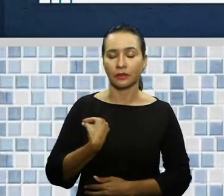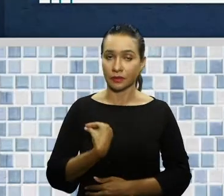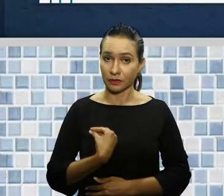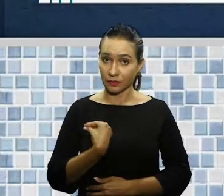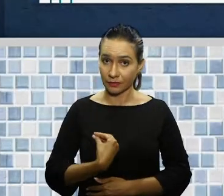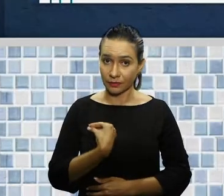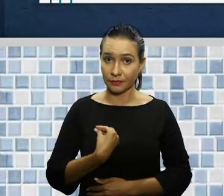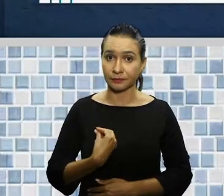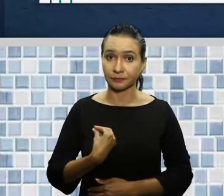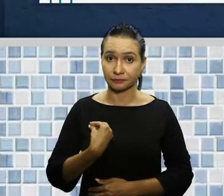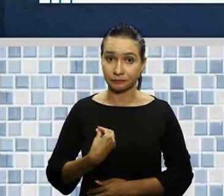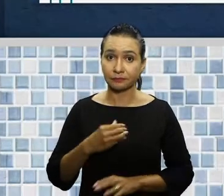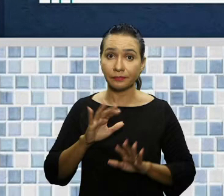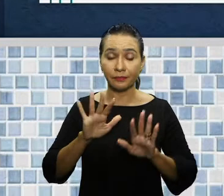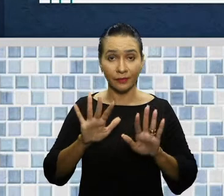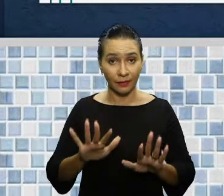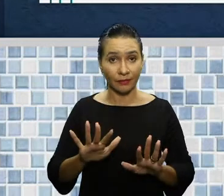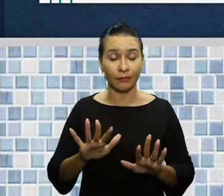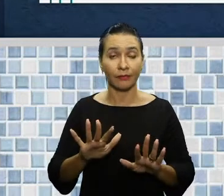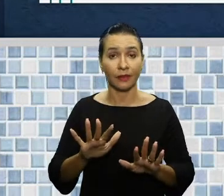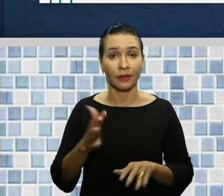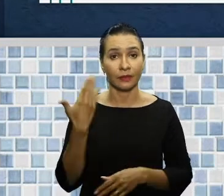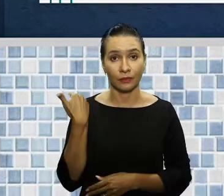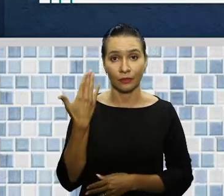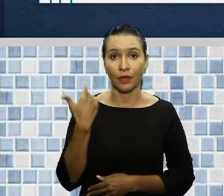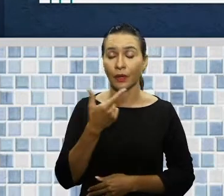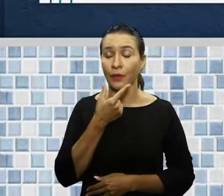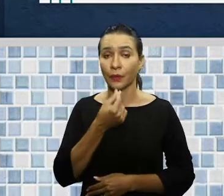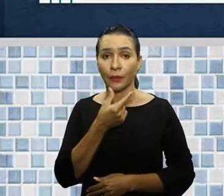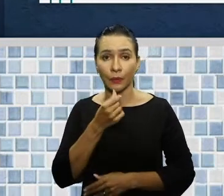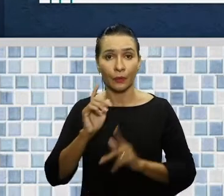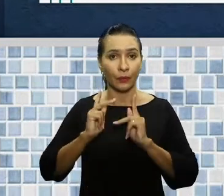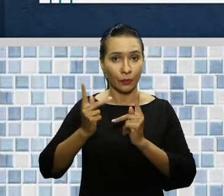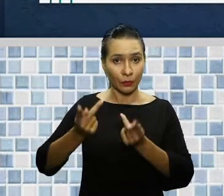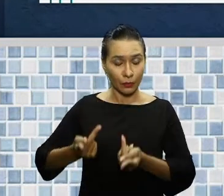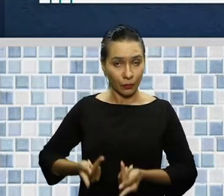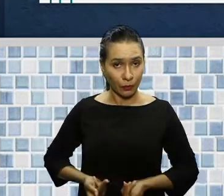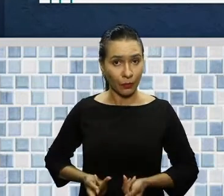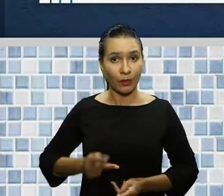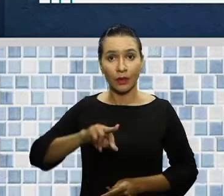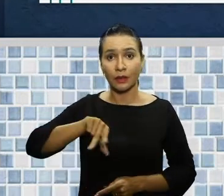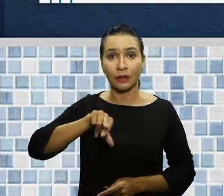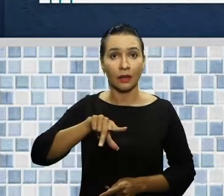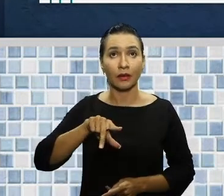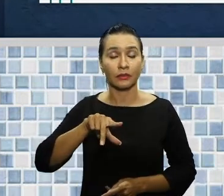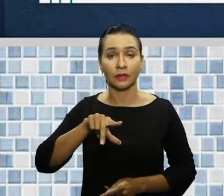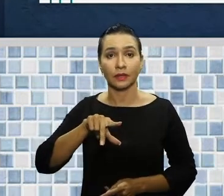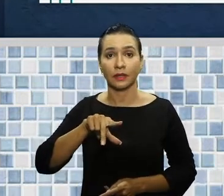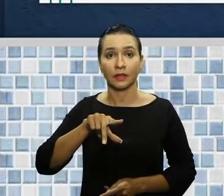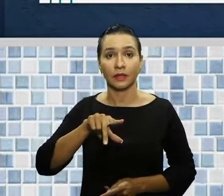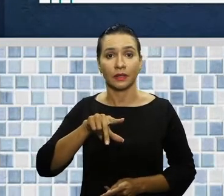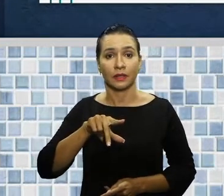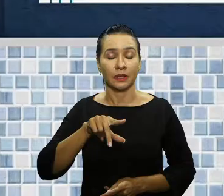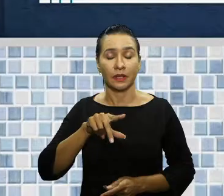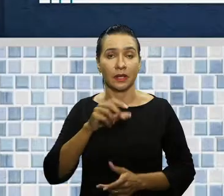dele. E apesar do homem não ter um vínculo com o local, ele tinha um